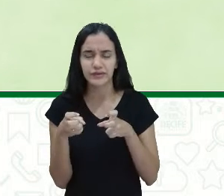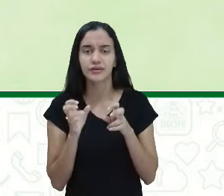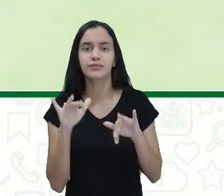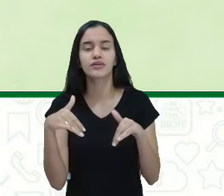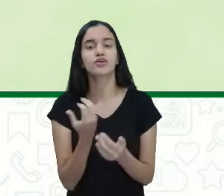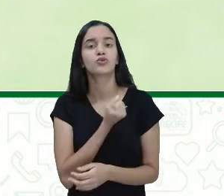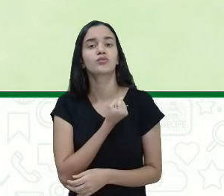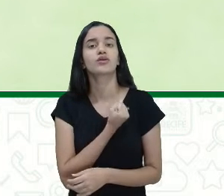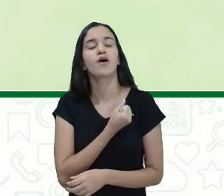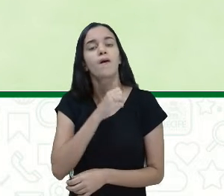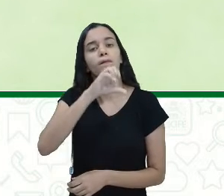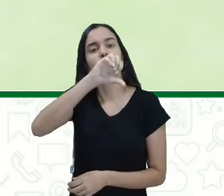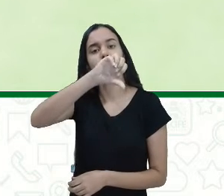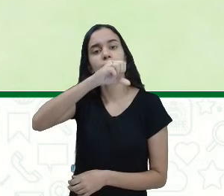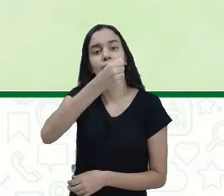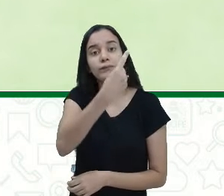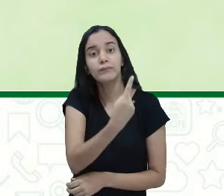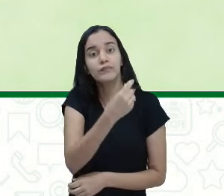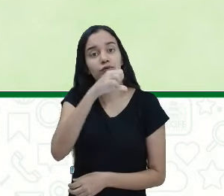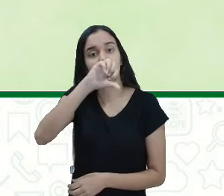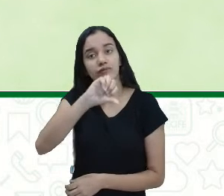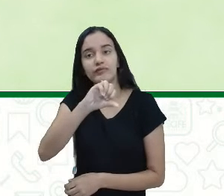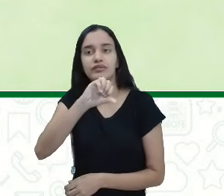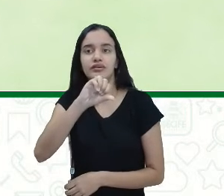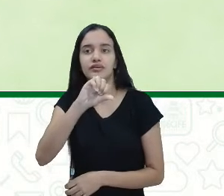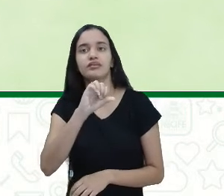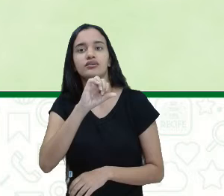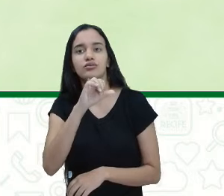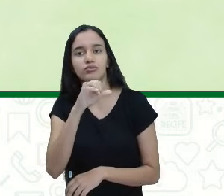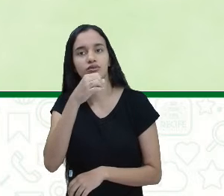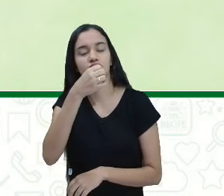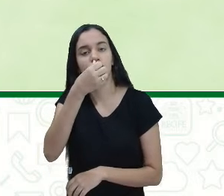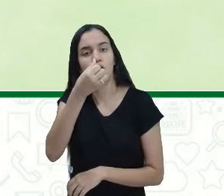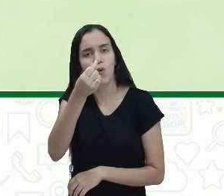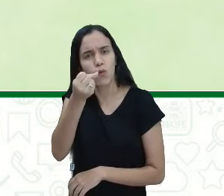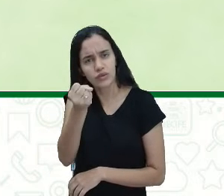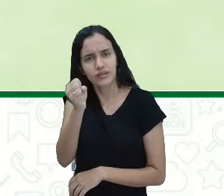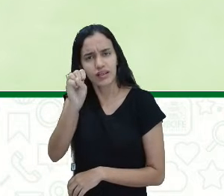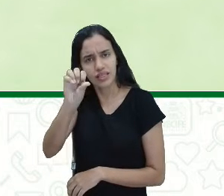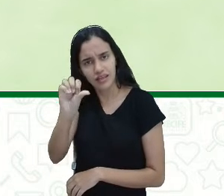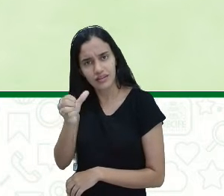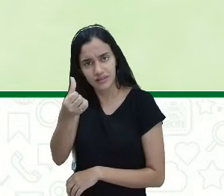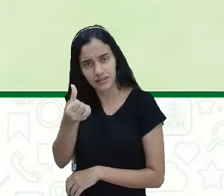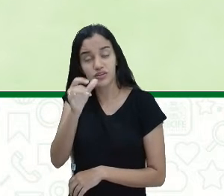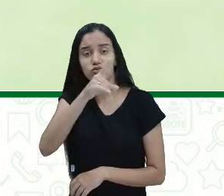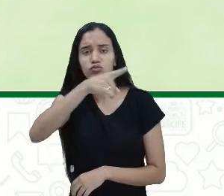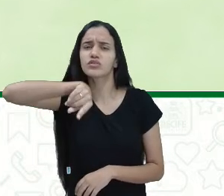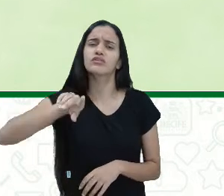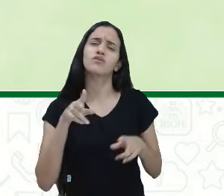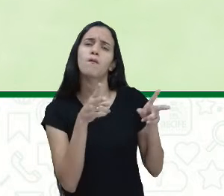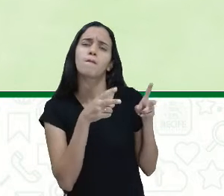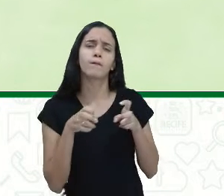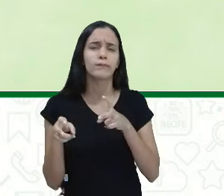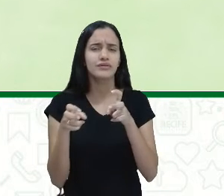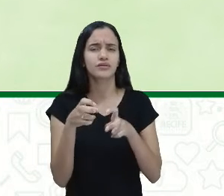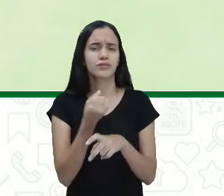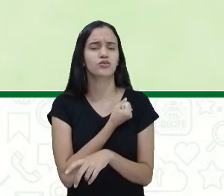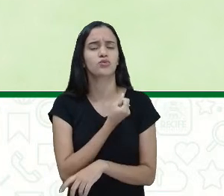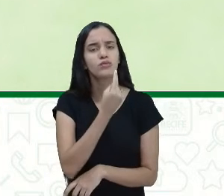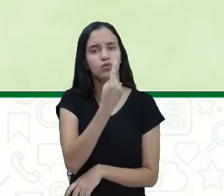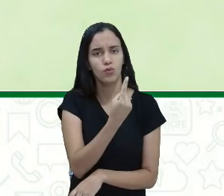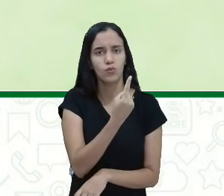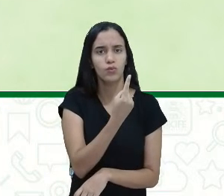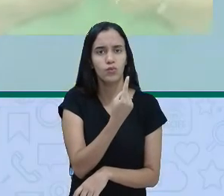o número 1986, também eu fiz o mesmo. Então, você vai perceber que o número 1 é